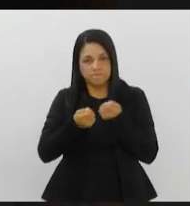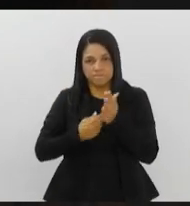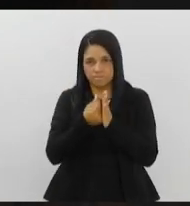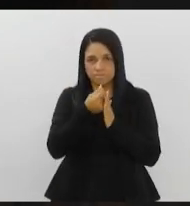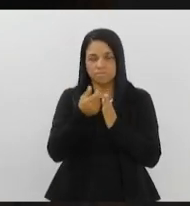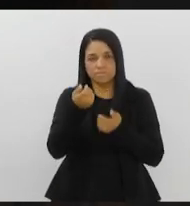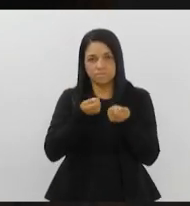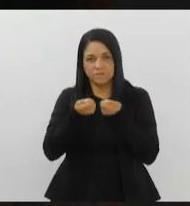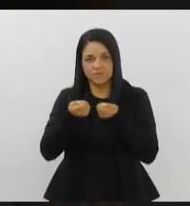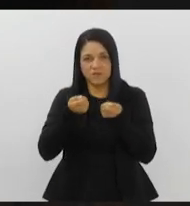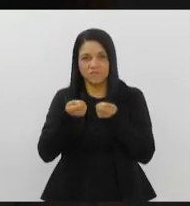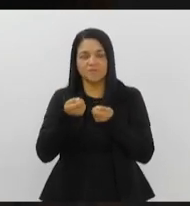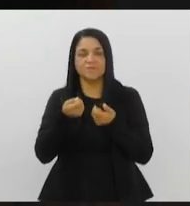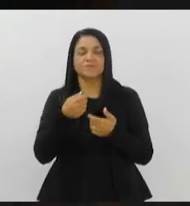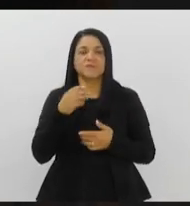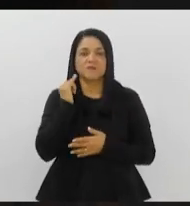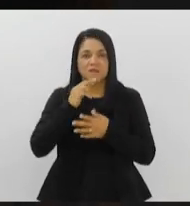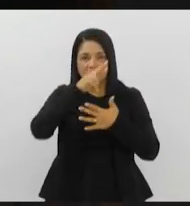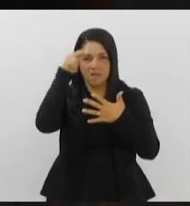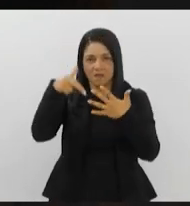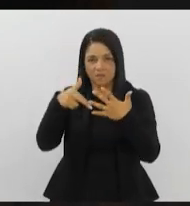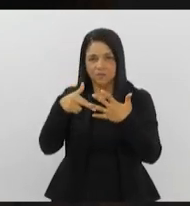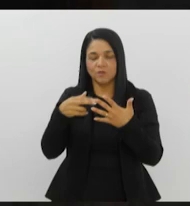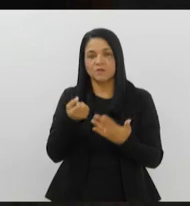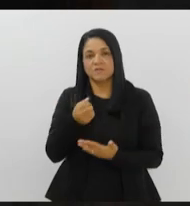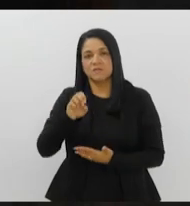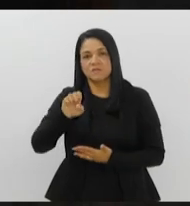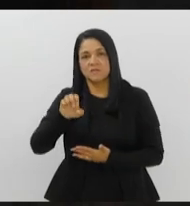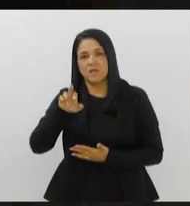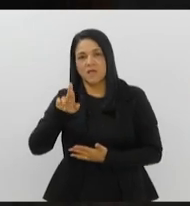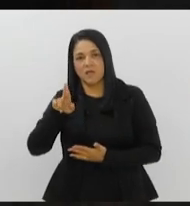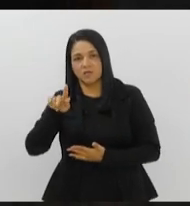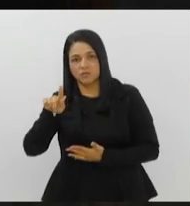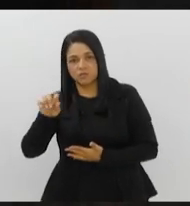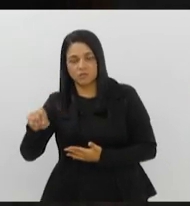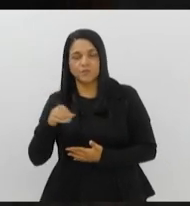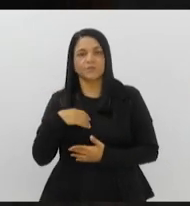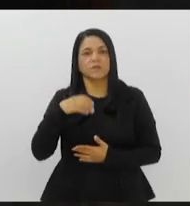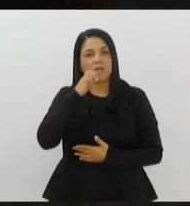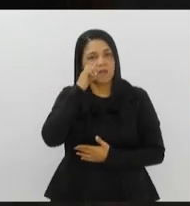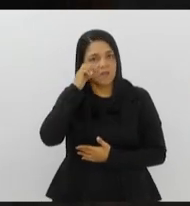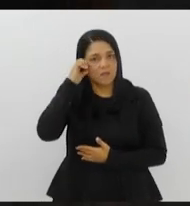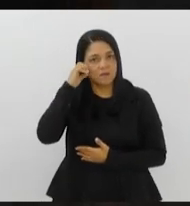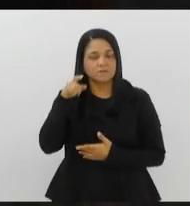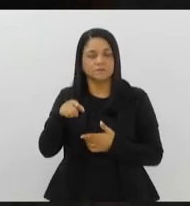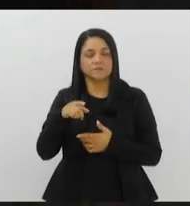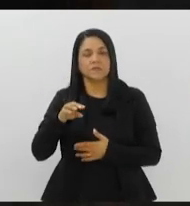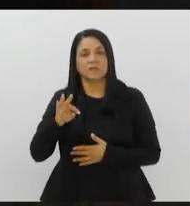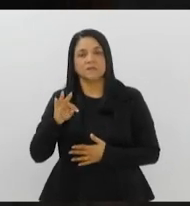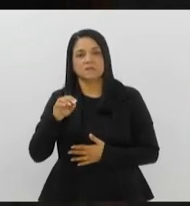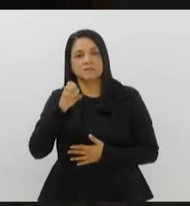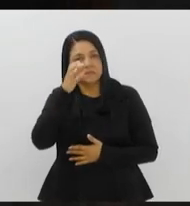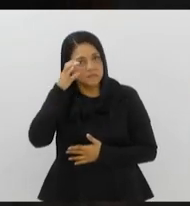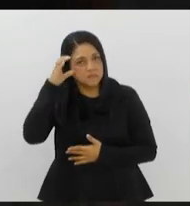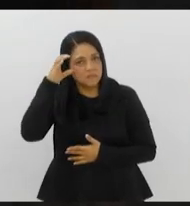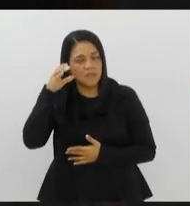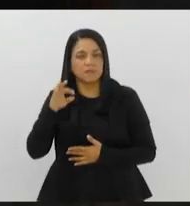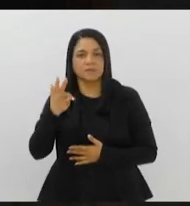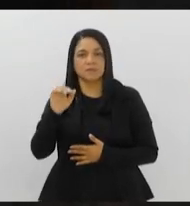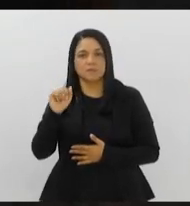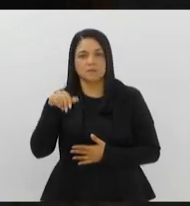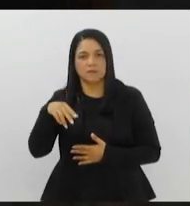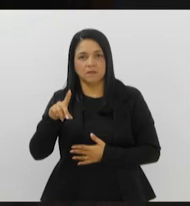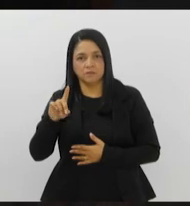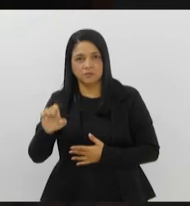Controle favorável. Relatores, deputado doutor Serginho, Élica Takimoto, Célia Jordão, Tande Vieira e André Correia.